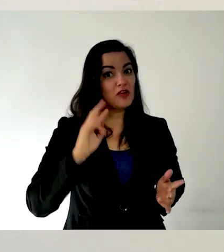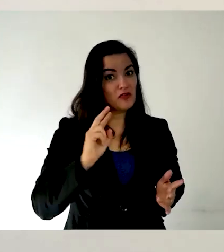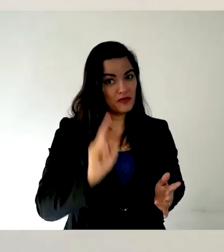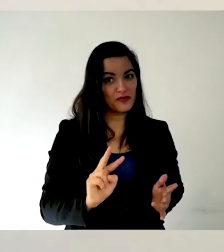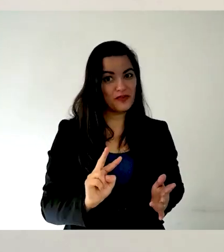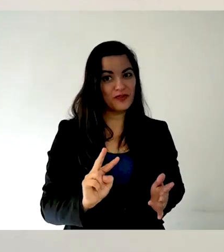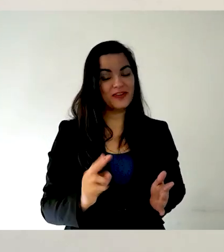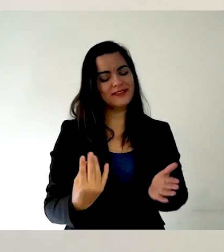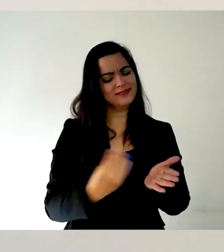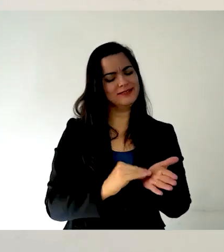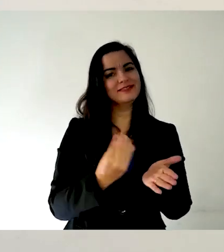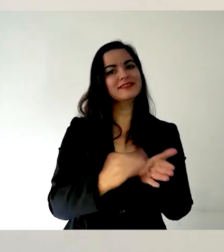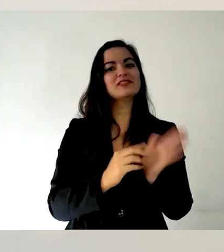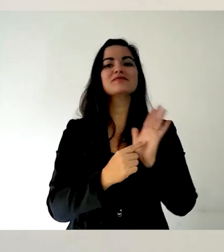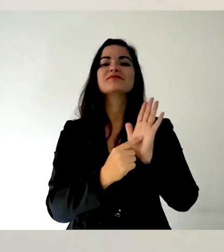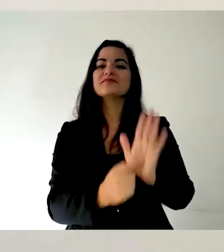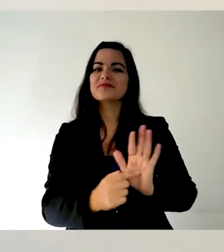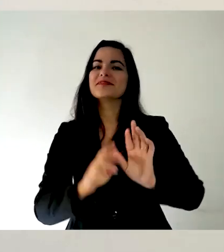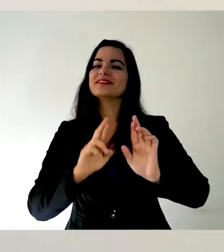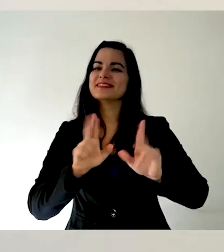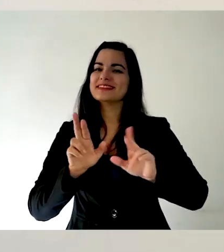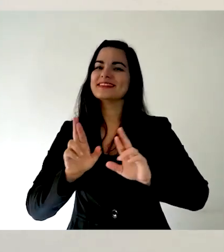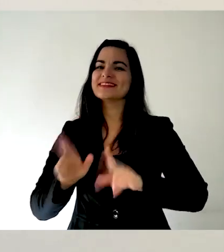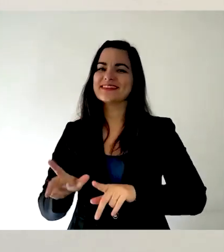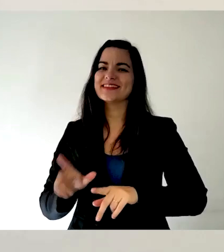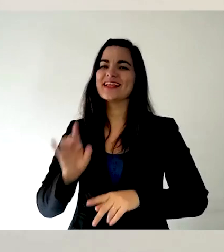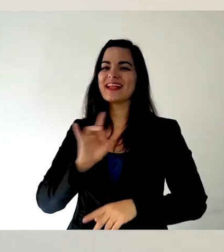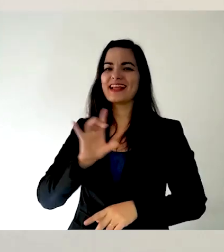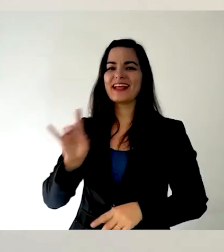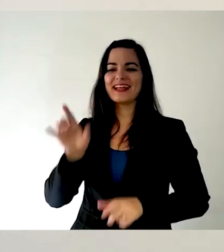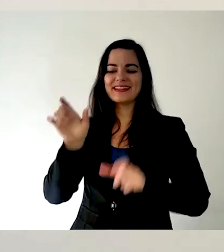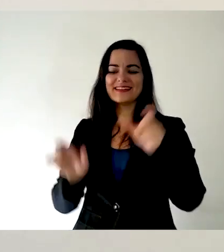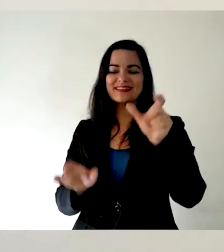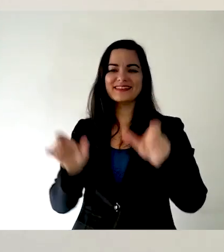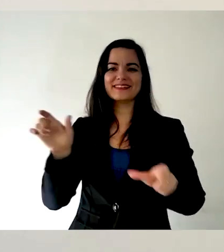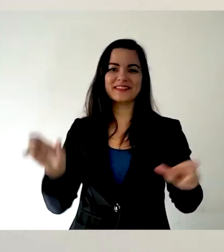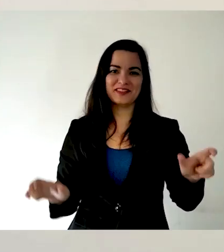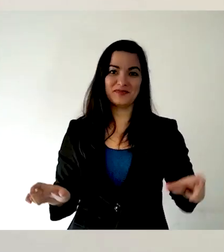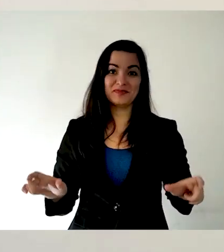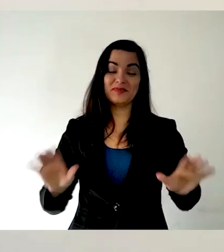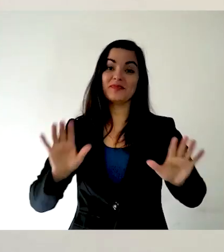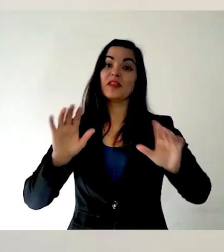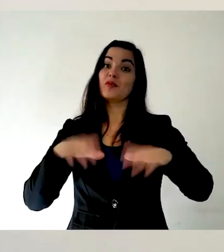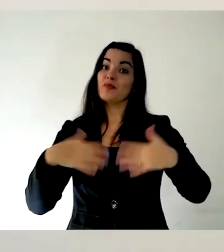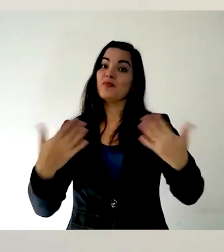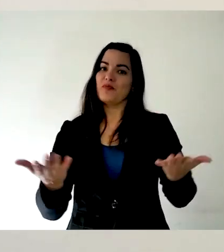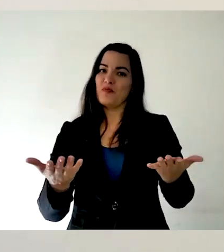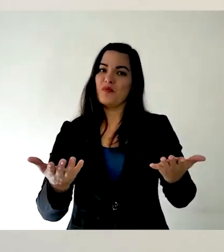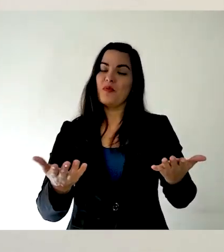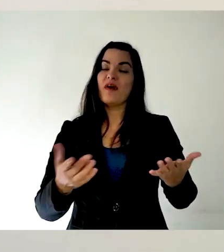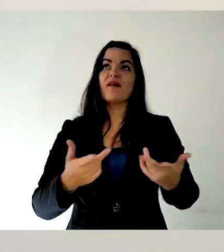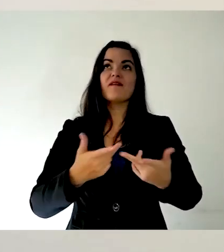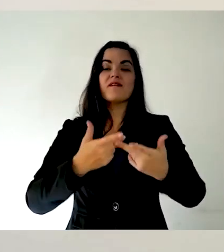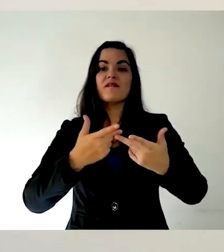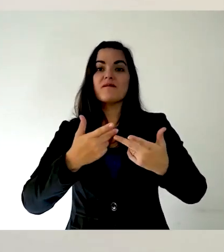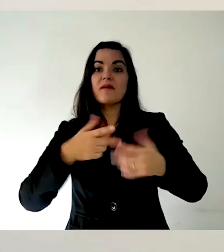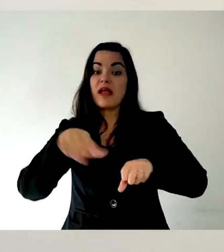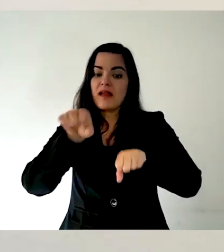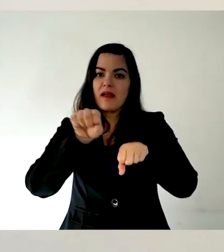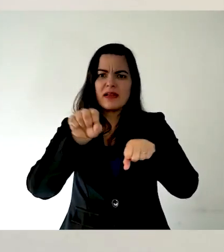ter muita diferença? É por isso que às vezes grandes crimes